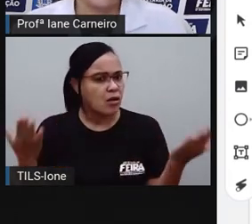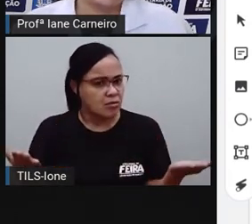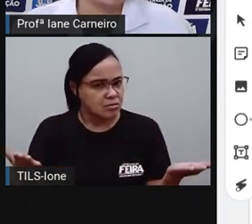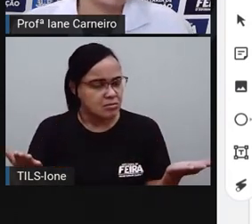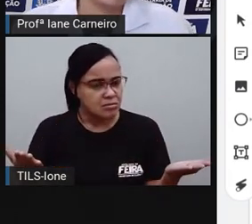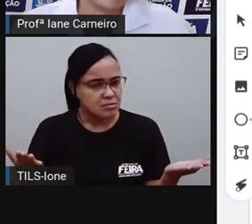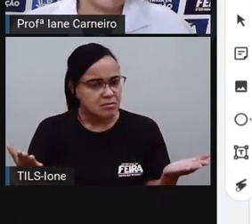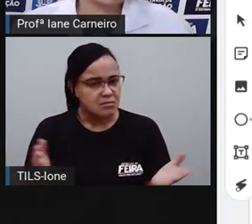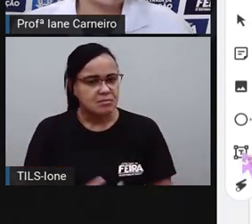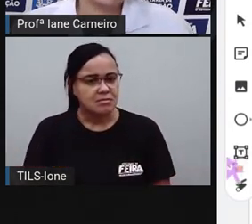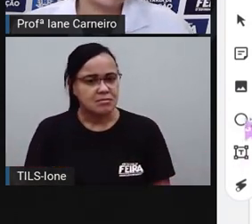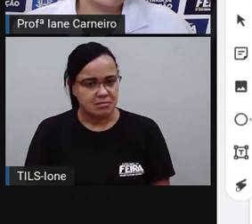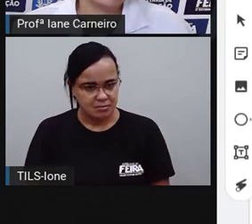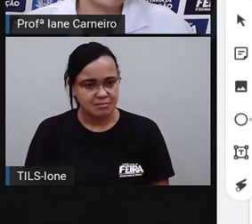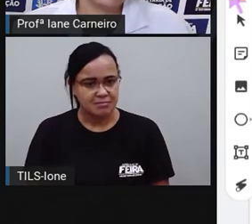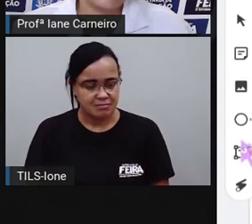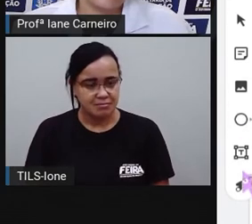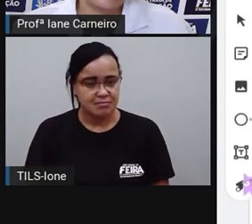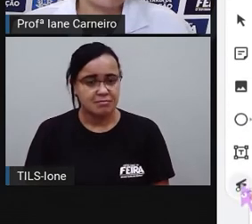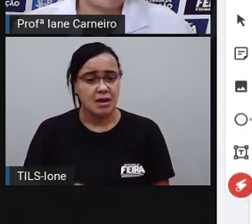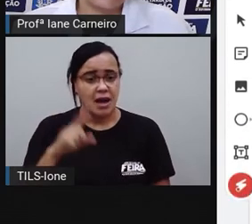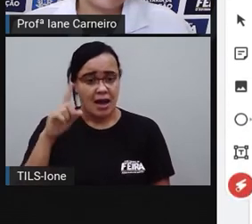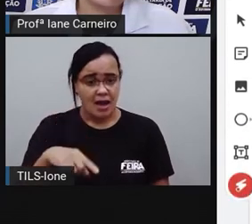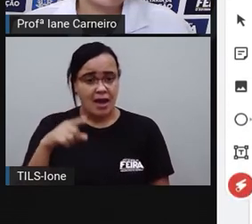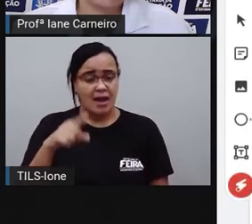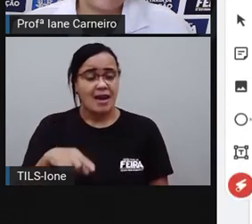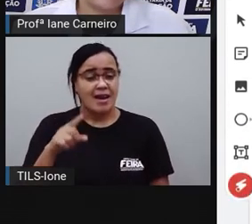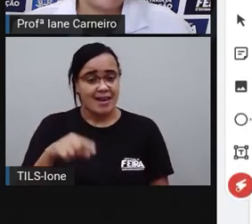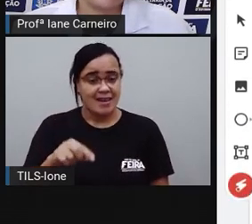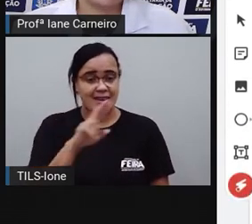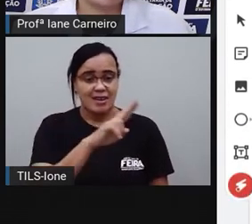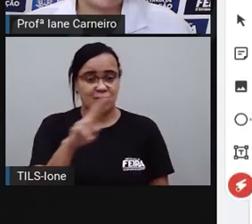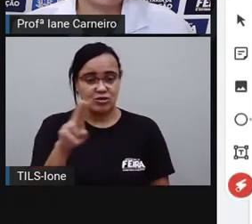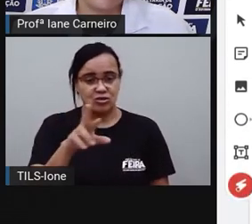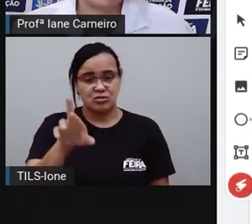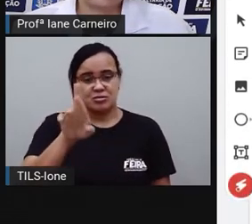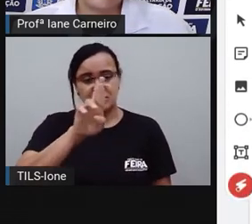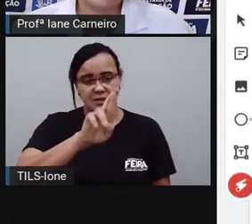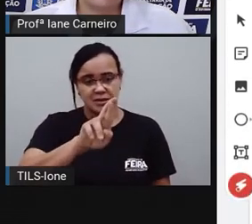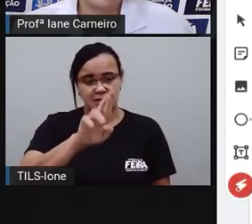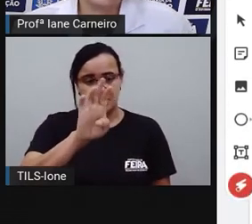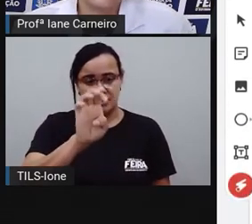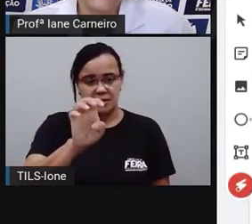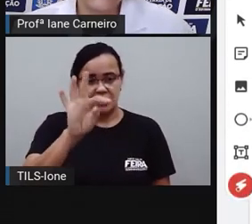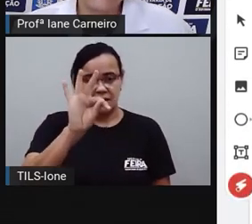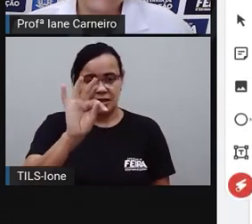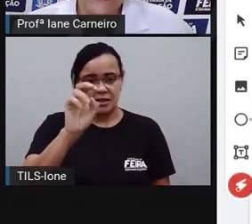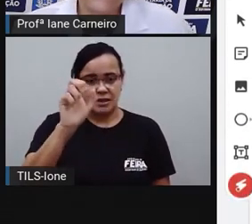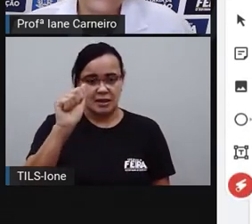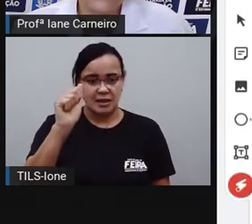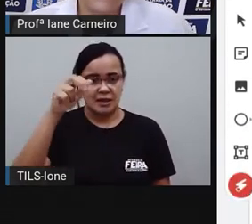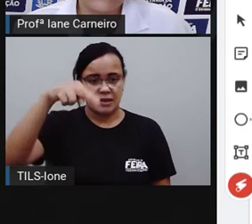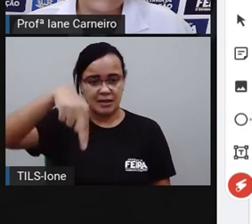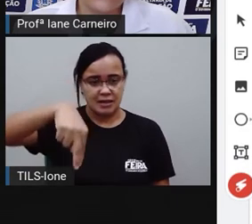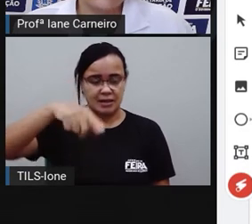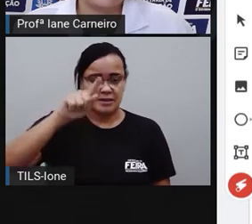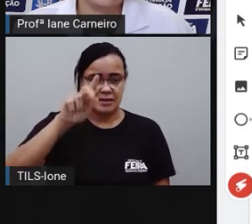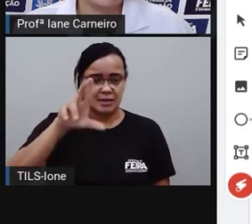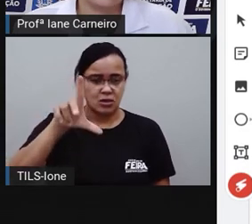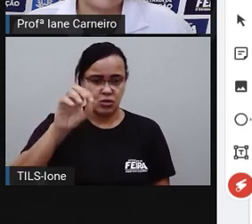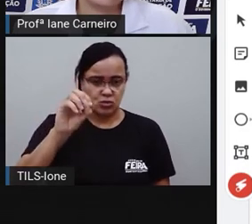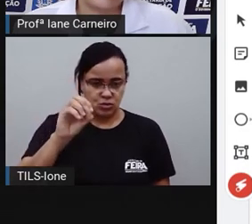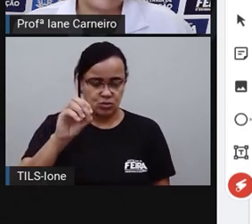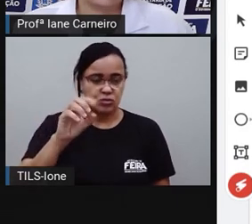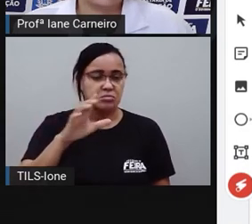O retângulo, né? É o que aparece em maior quantidade. Qual é que aparece em menor quantidade?